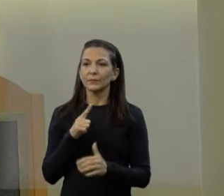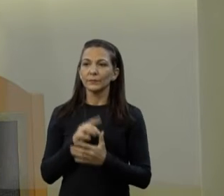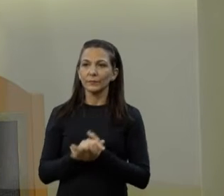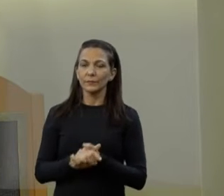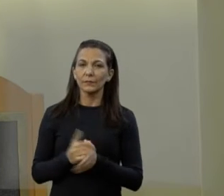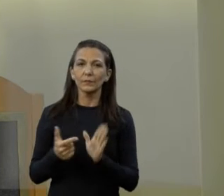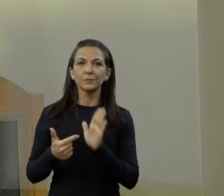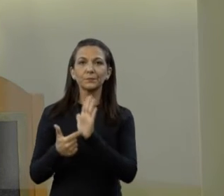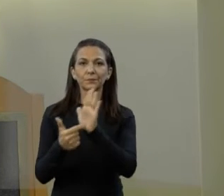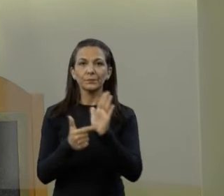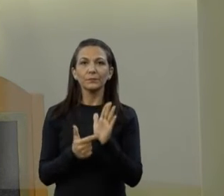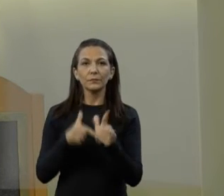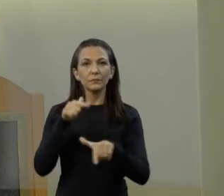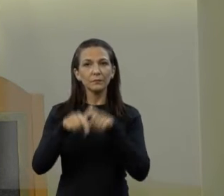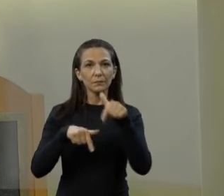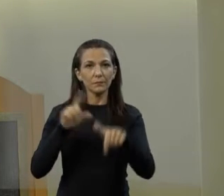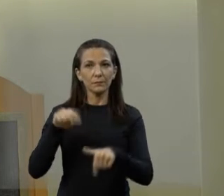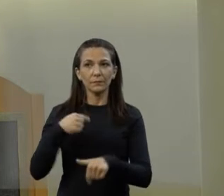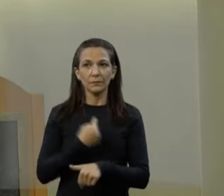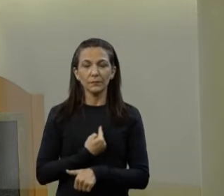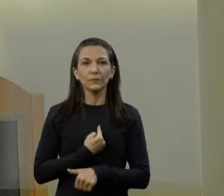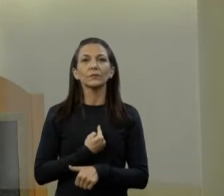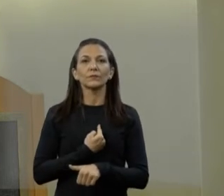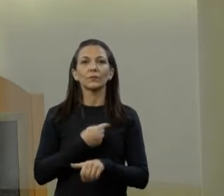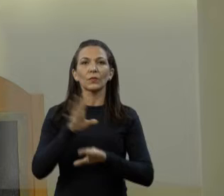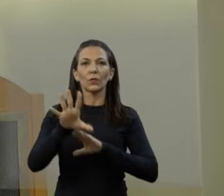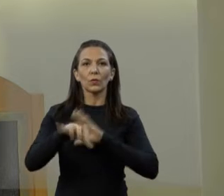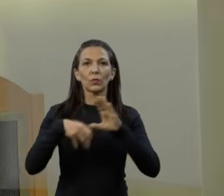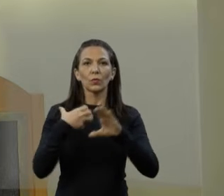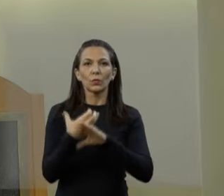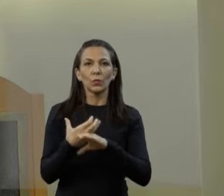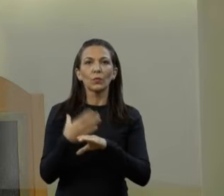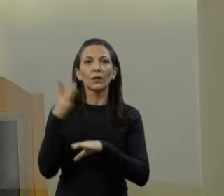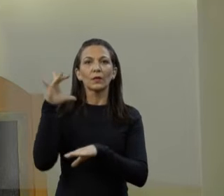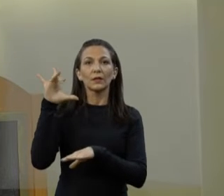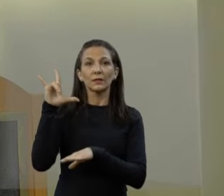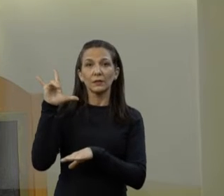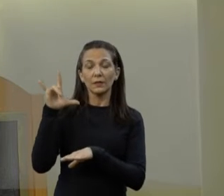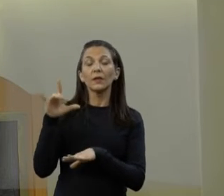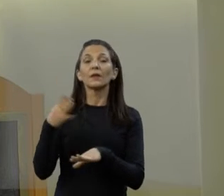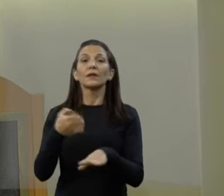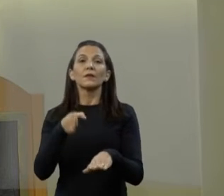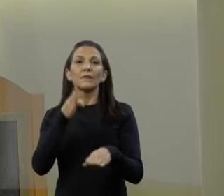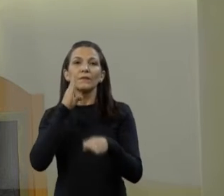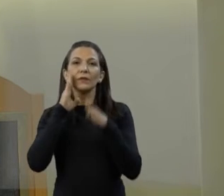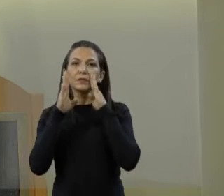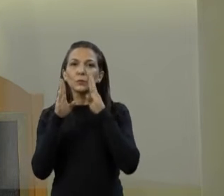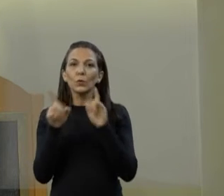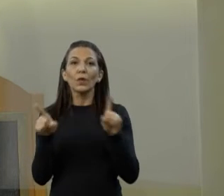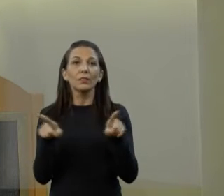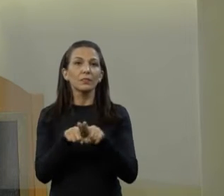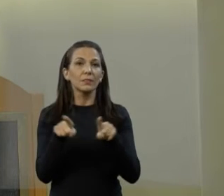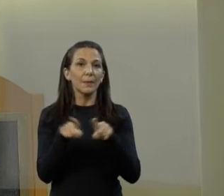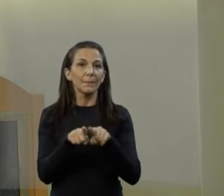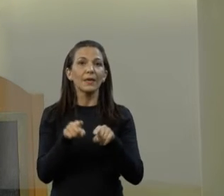mostra um pouco mais do nosso trabalho tanto no YouTube no Instagram no Facebook e também pelo WhatsApp